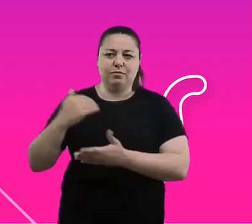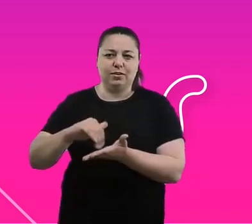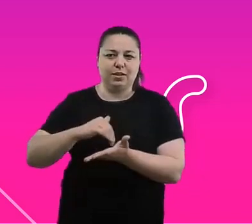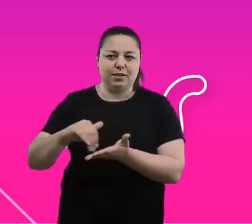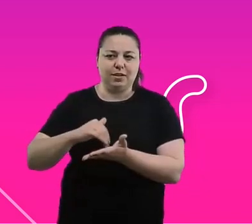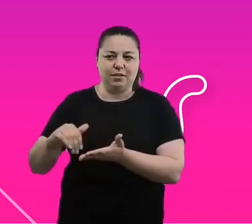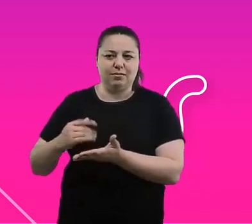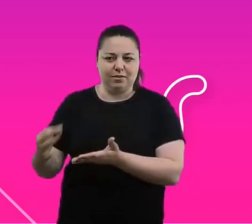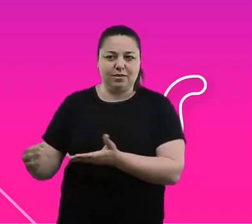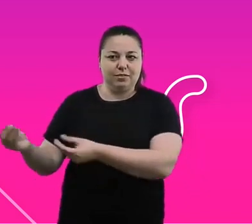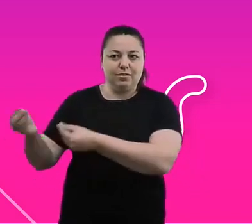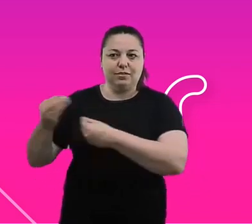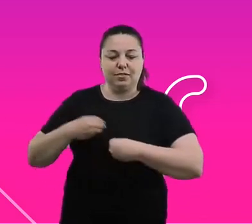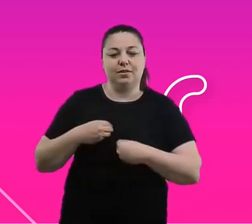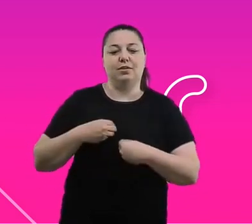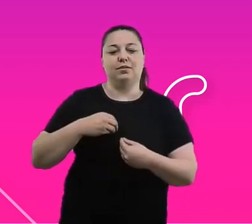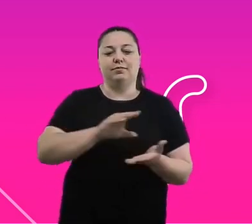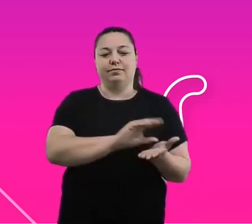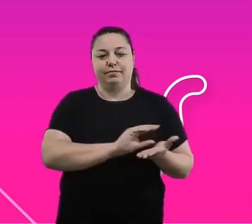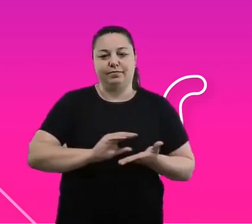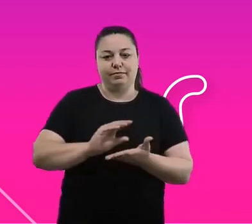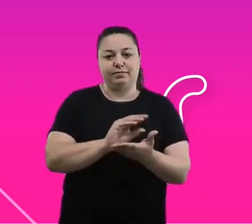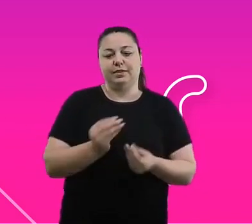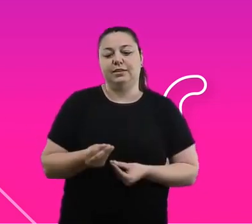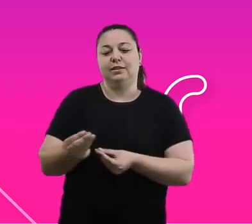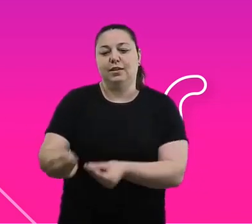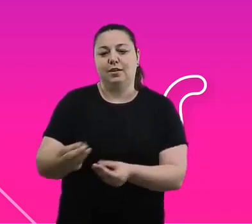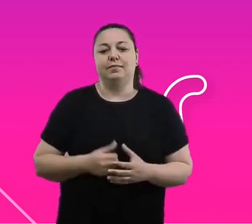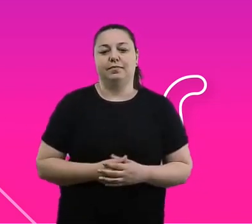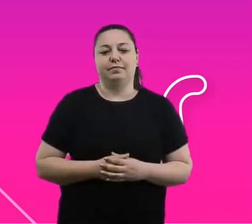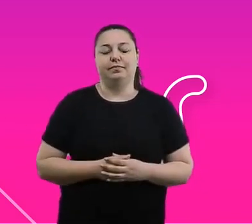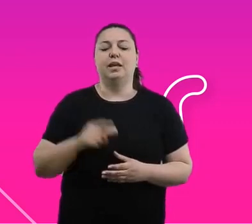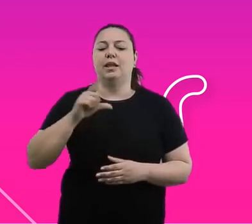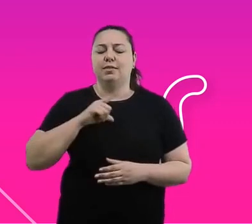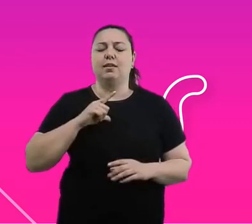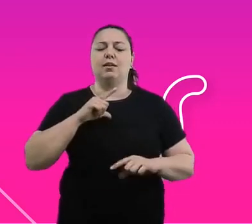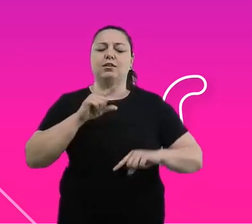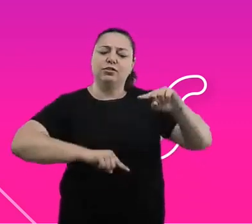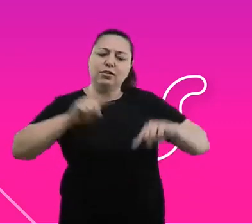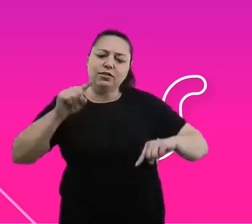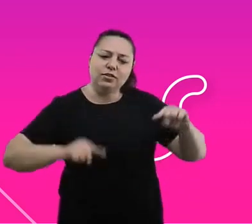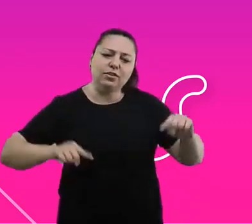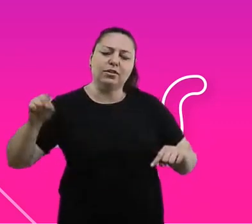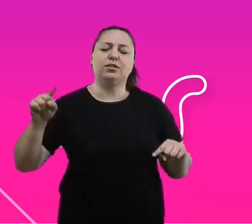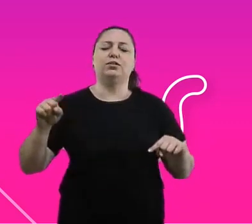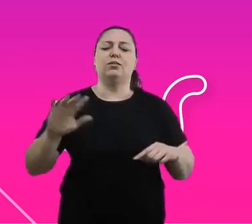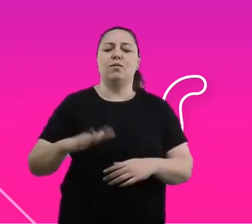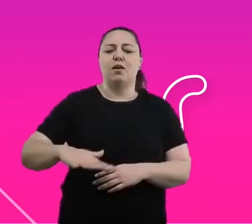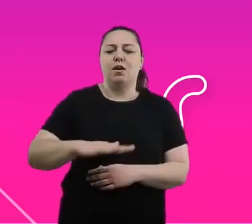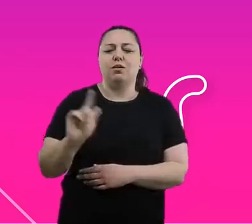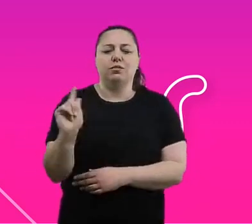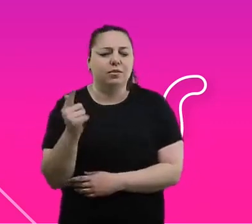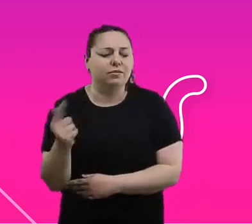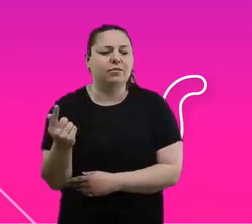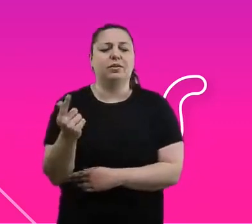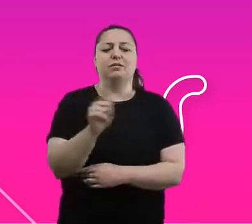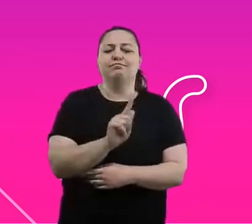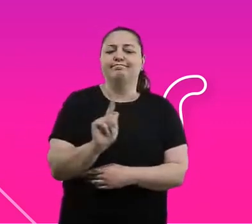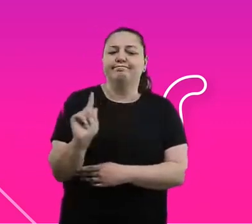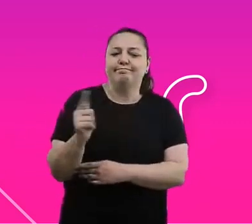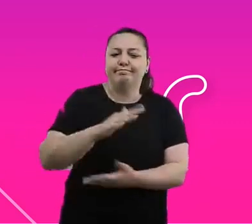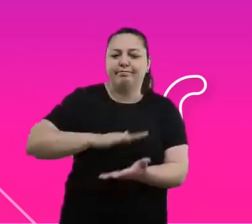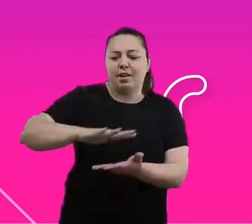dessas pesquisas para esses gestores públicos. Nós temos estatísticos, geógrafos, especialistas em geoprocessamento e em